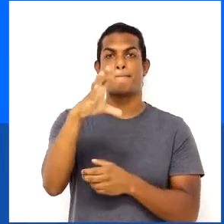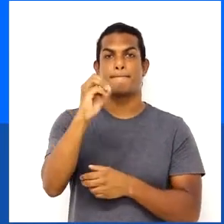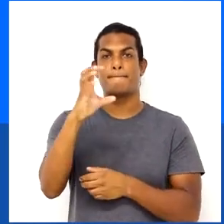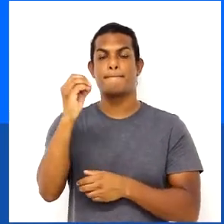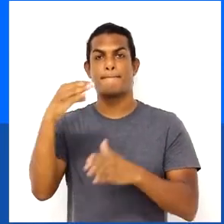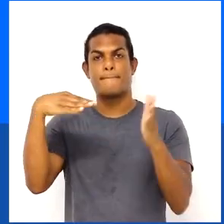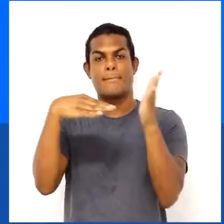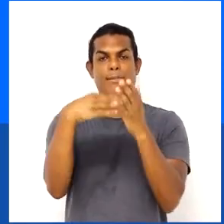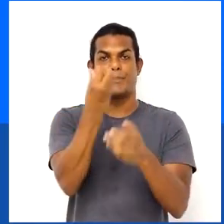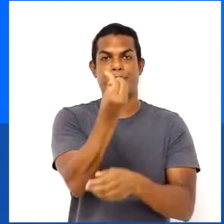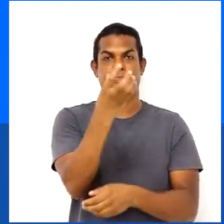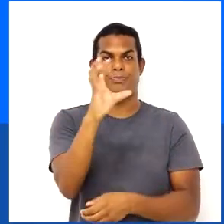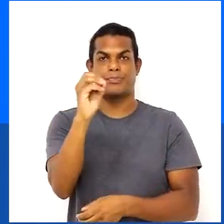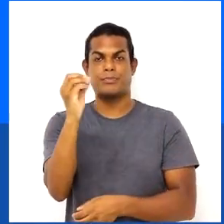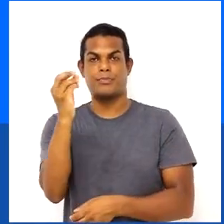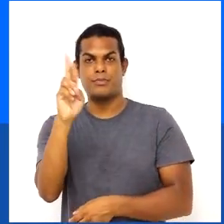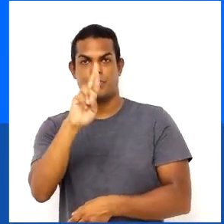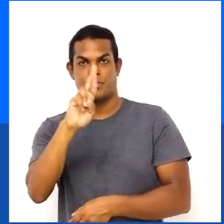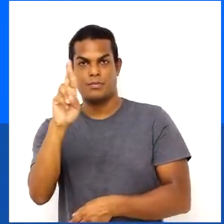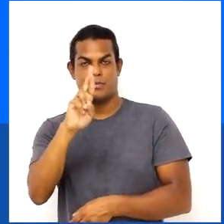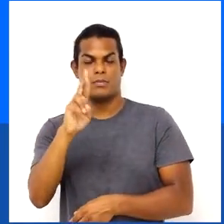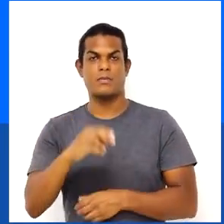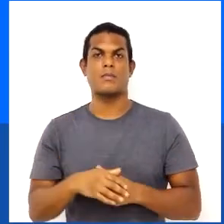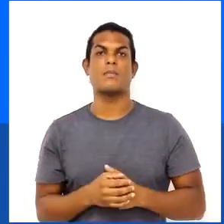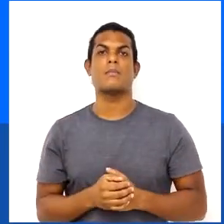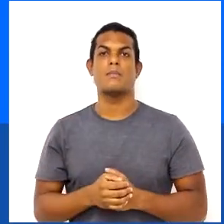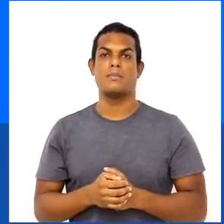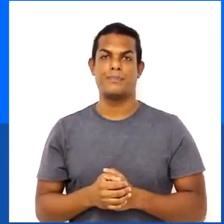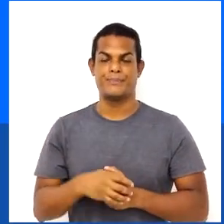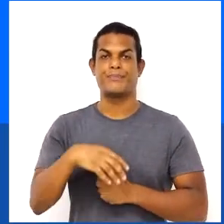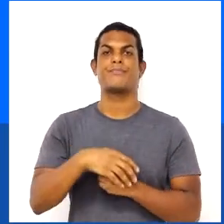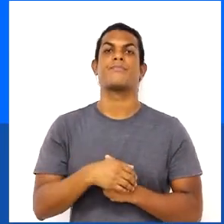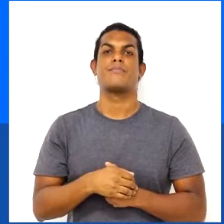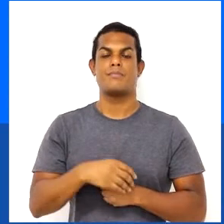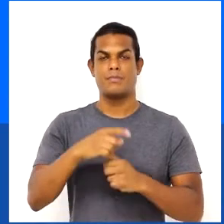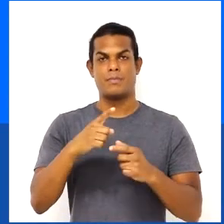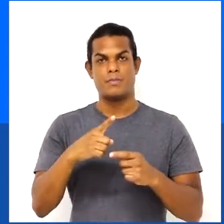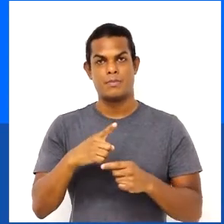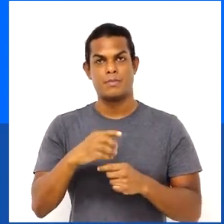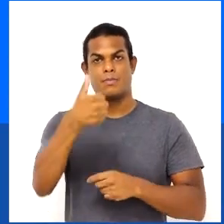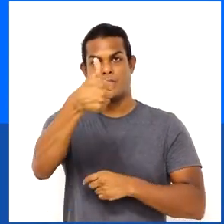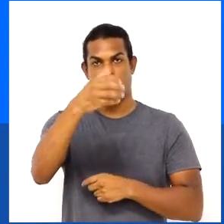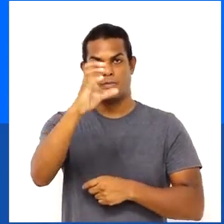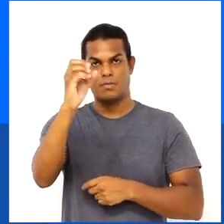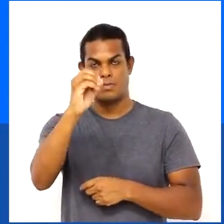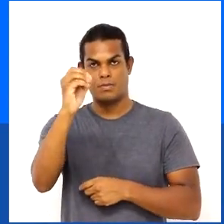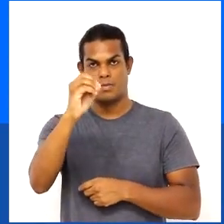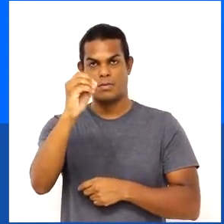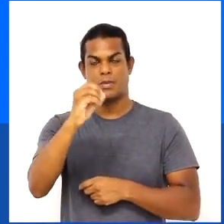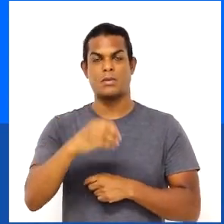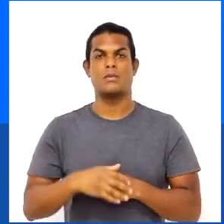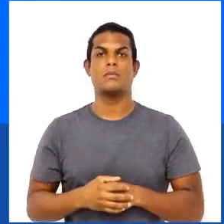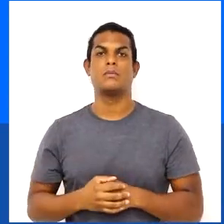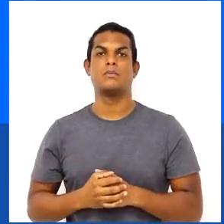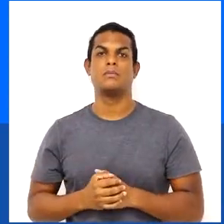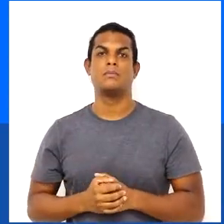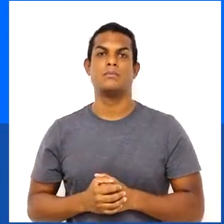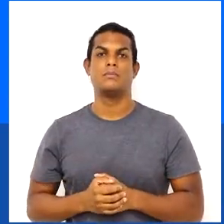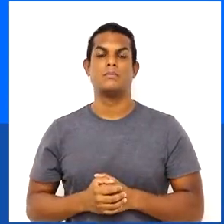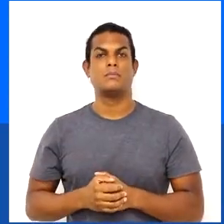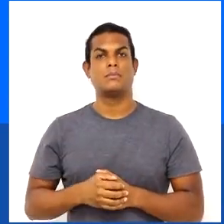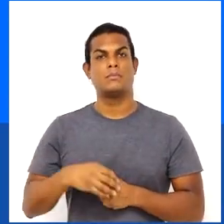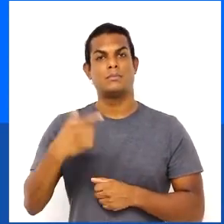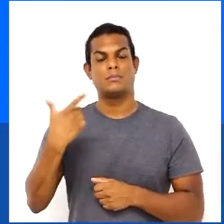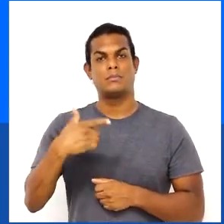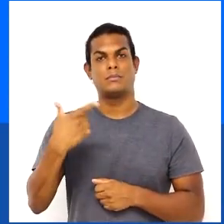a 600 reais e tem 10 componentes responsáveis a esse valor. A